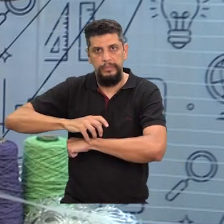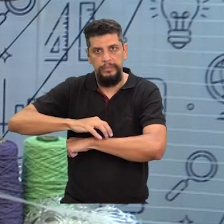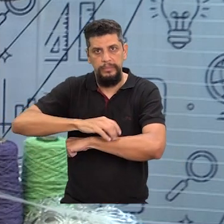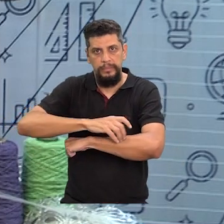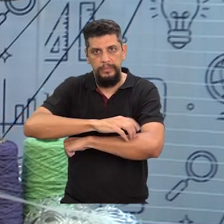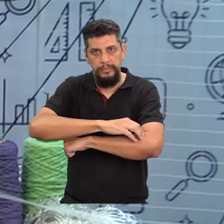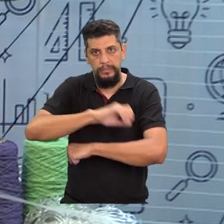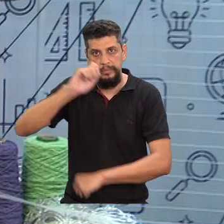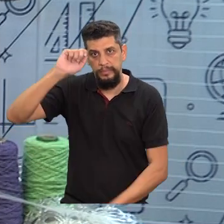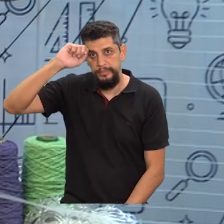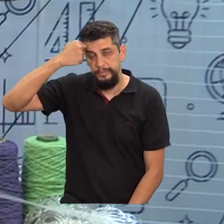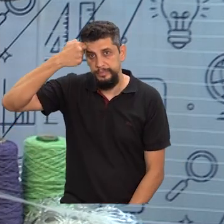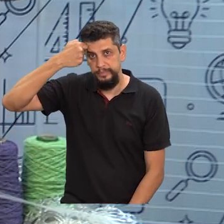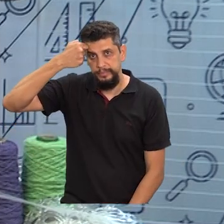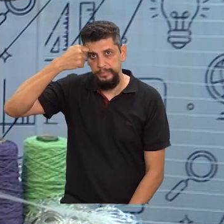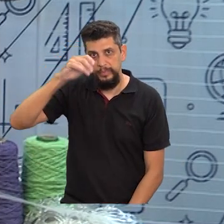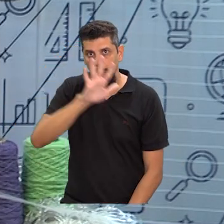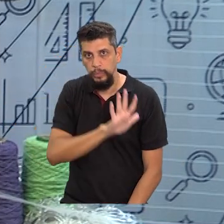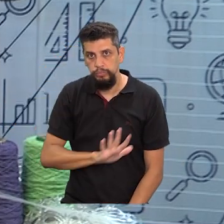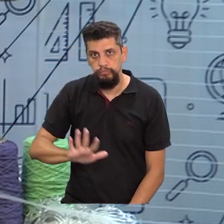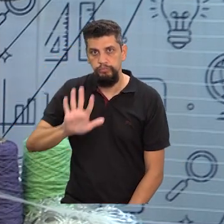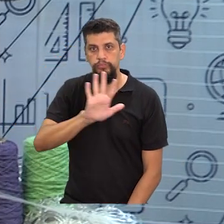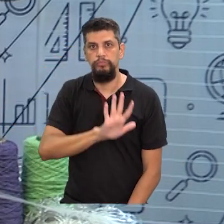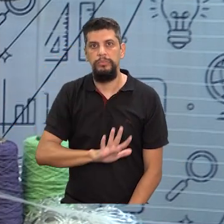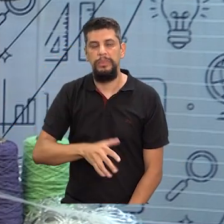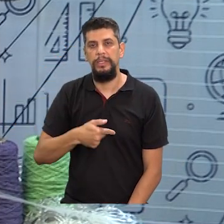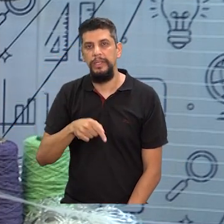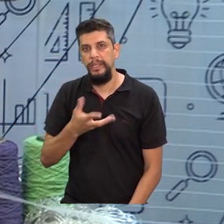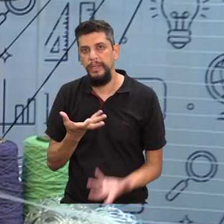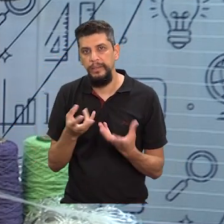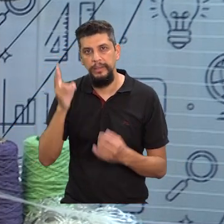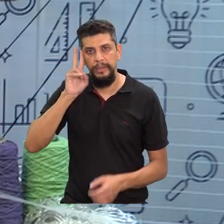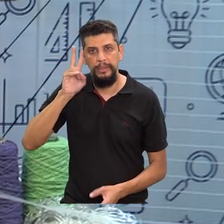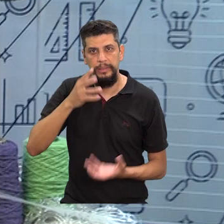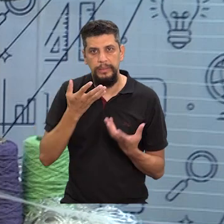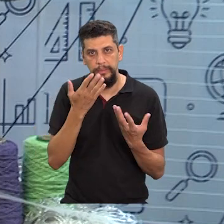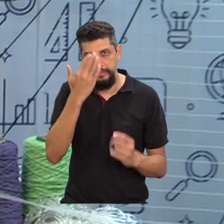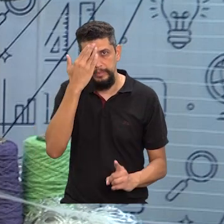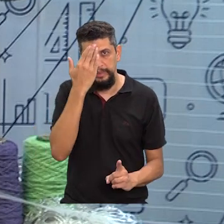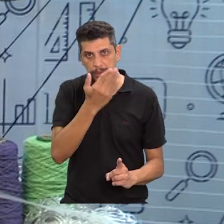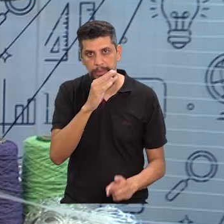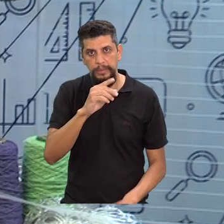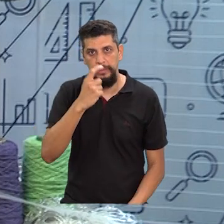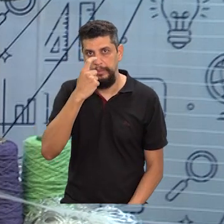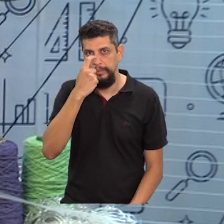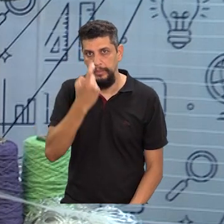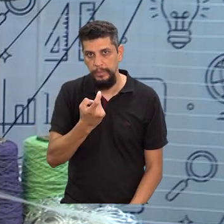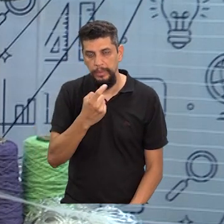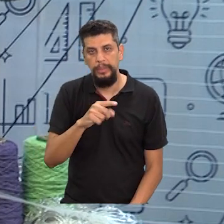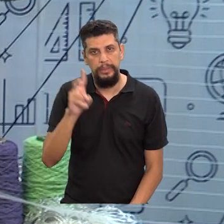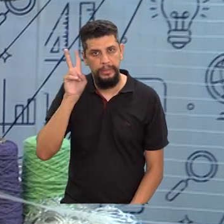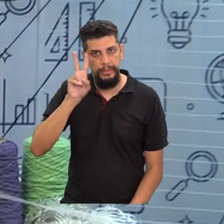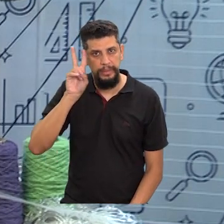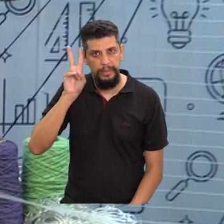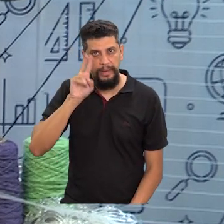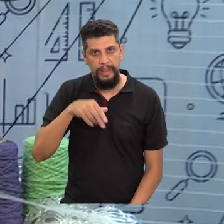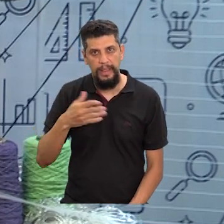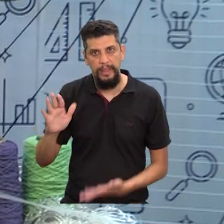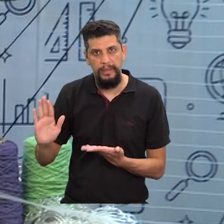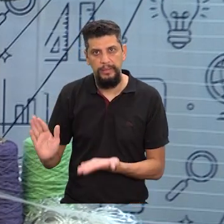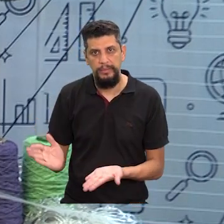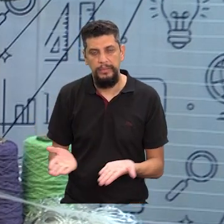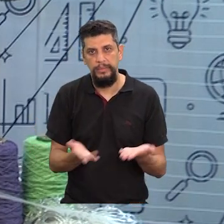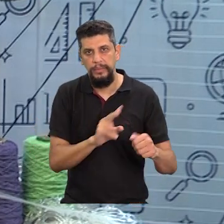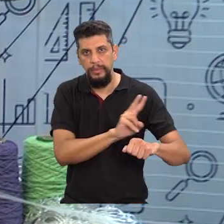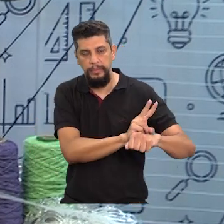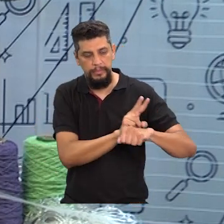aranhas aqui, né, para compor todo o nosso cenário. Ah, quero relembrar e agradecer a Bruxa Lévola. Vocês a conhecem? É, foi